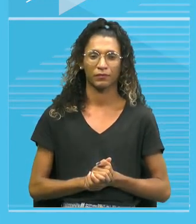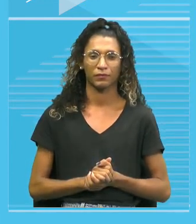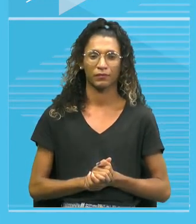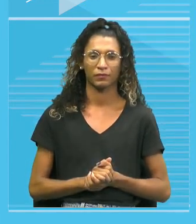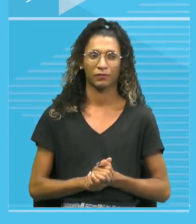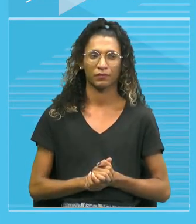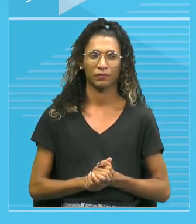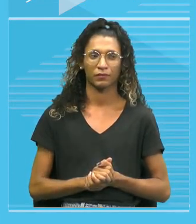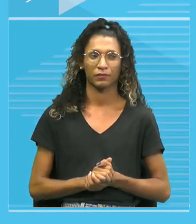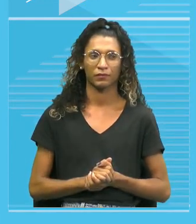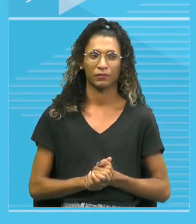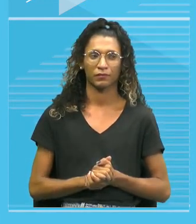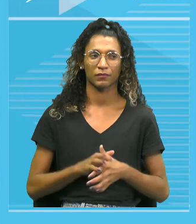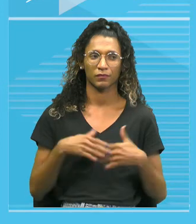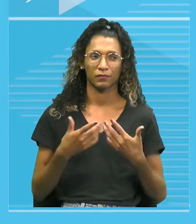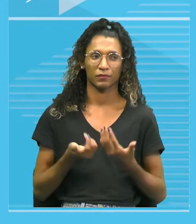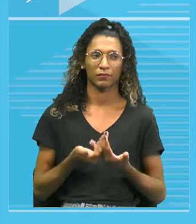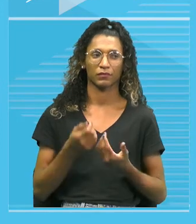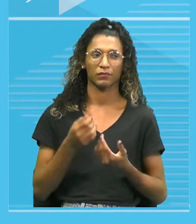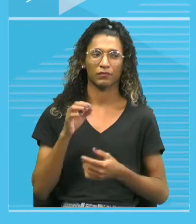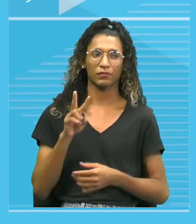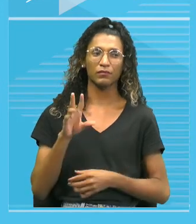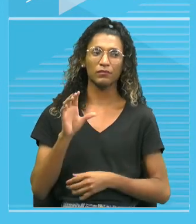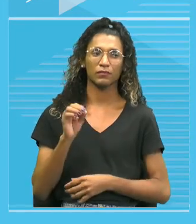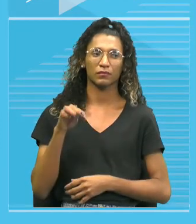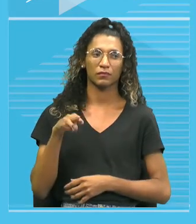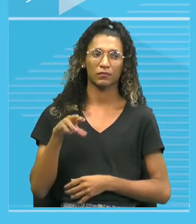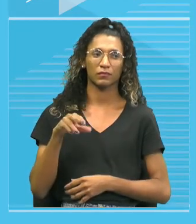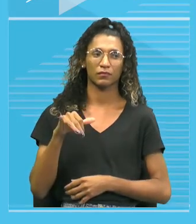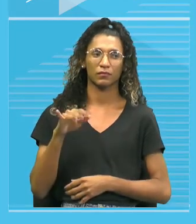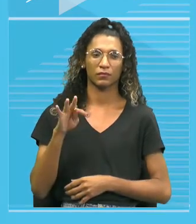Então, vômito, fadiga, diarreia, tudo isso daí são sintomas.